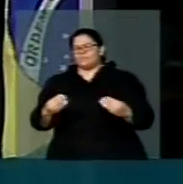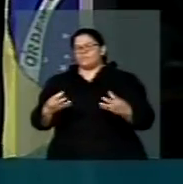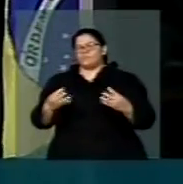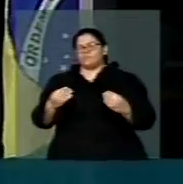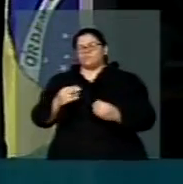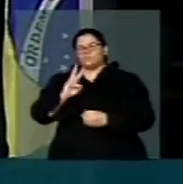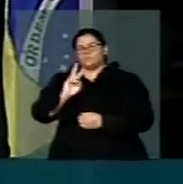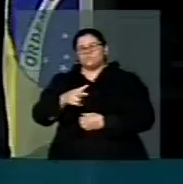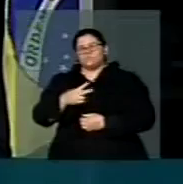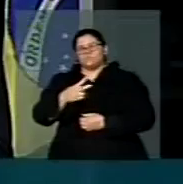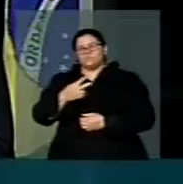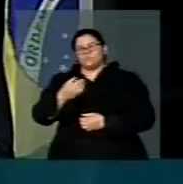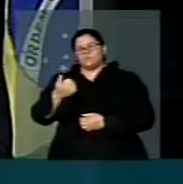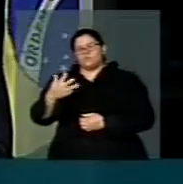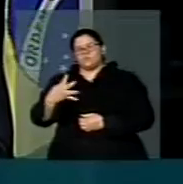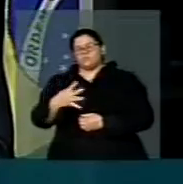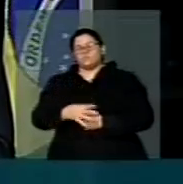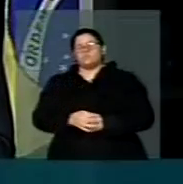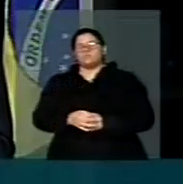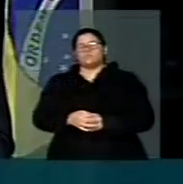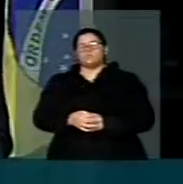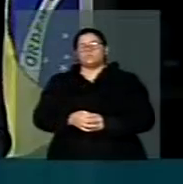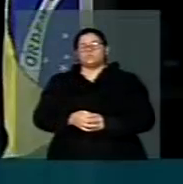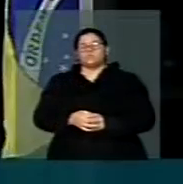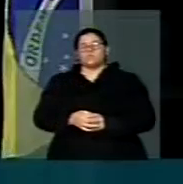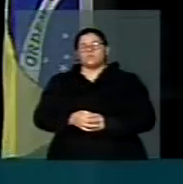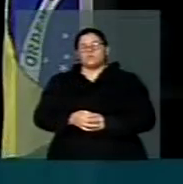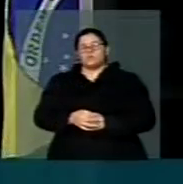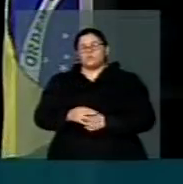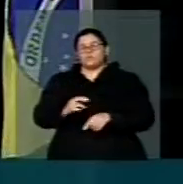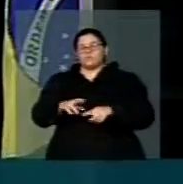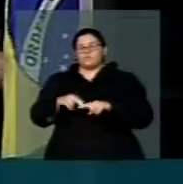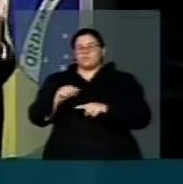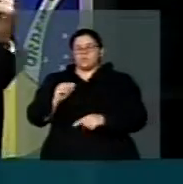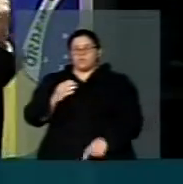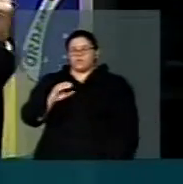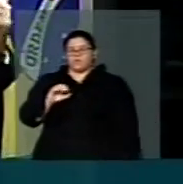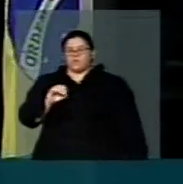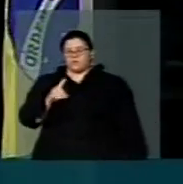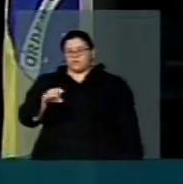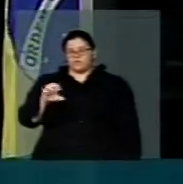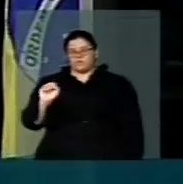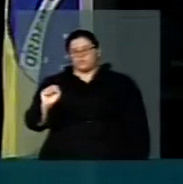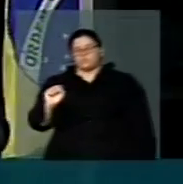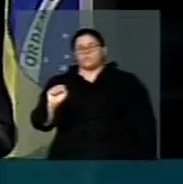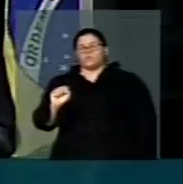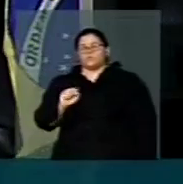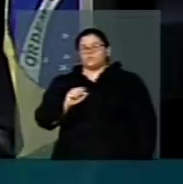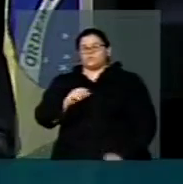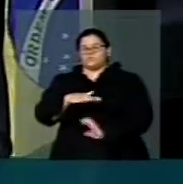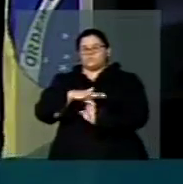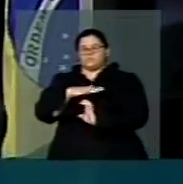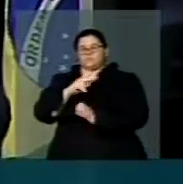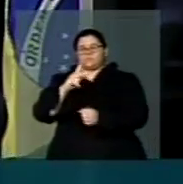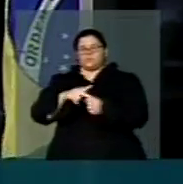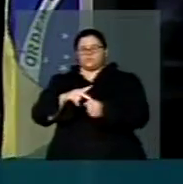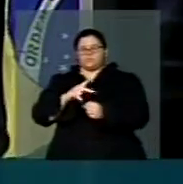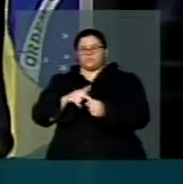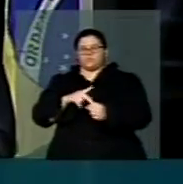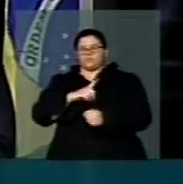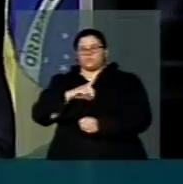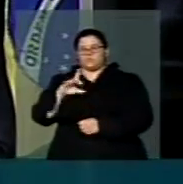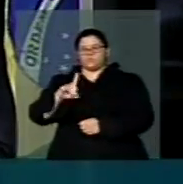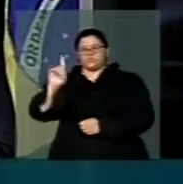de 2014. Tanto é que as ações da Petrobras, sobretudo as ações com direito a